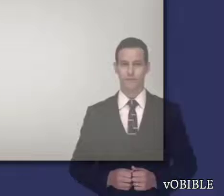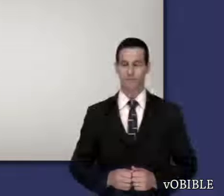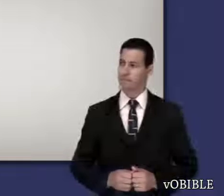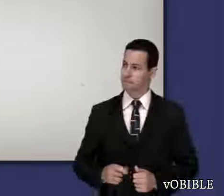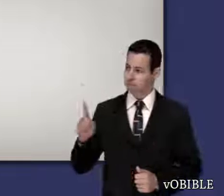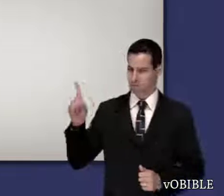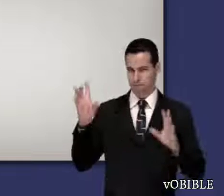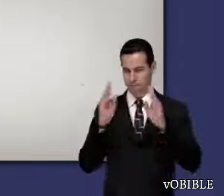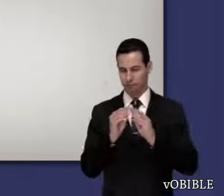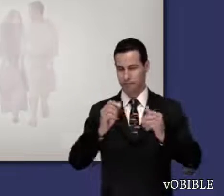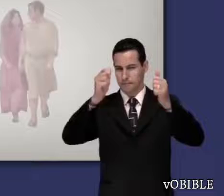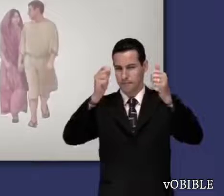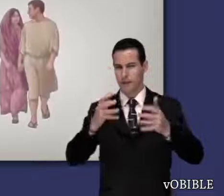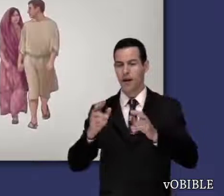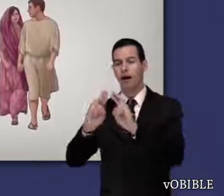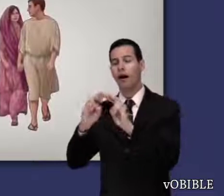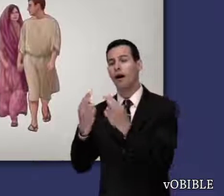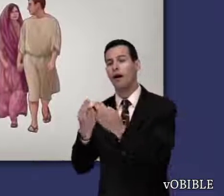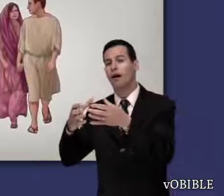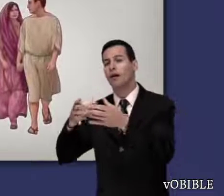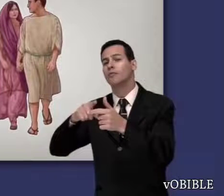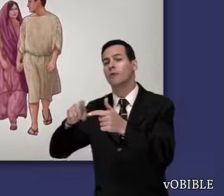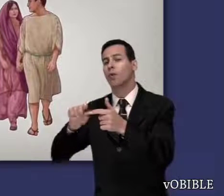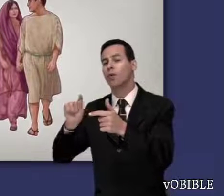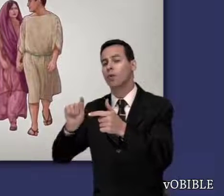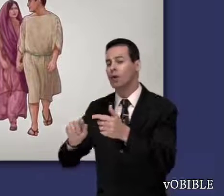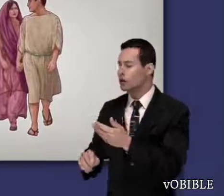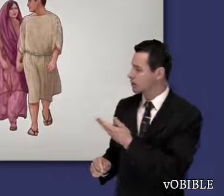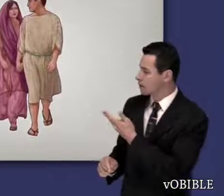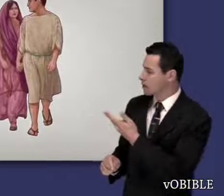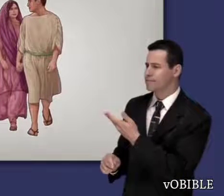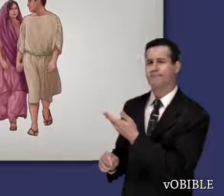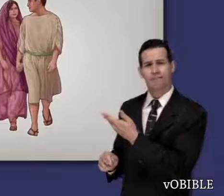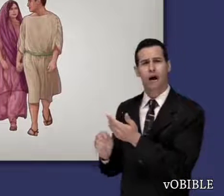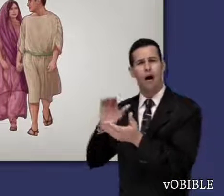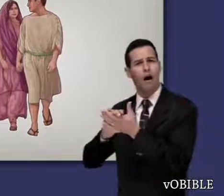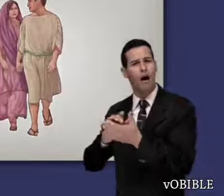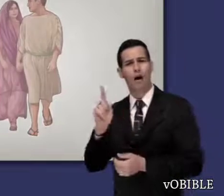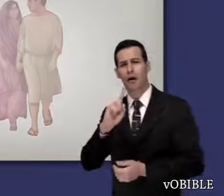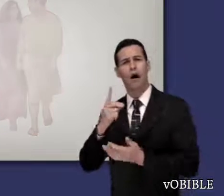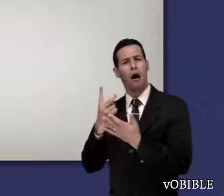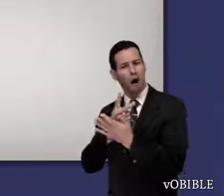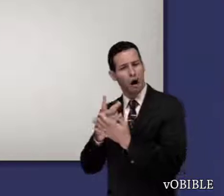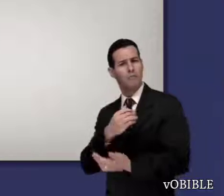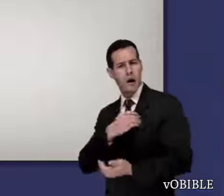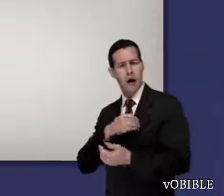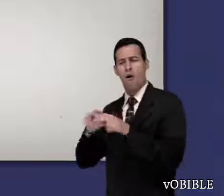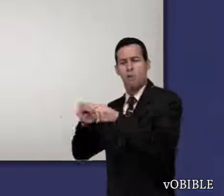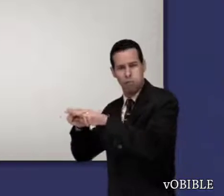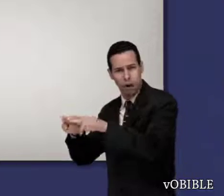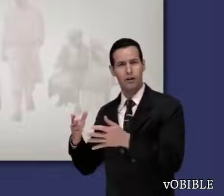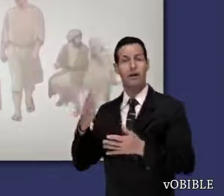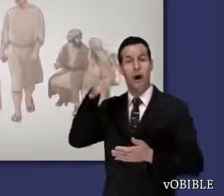Nos capítulos 5 e 6, Paulo fala sobre o grave problema da imoralidade sexual. Um dos irmãos